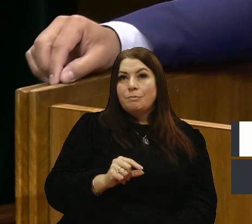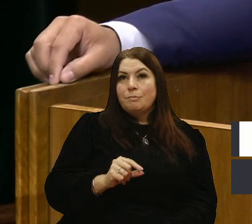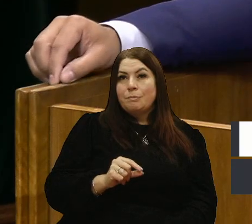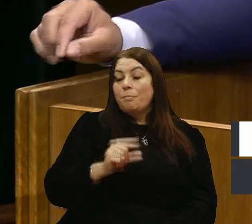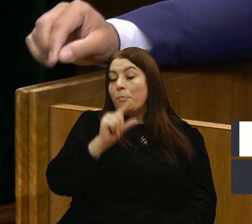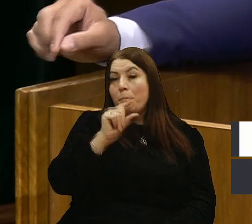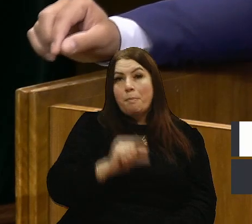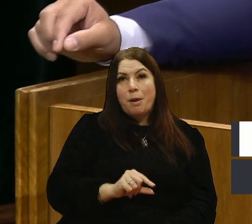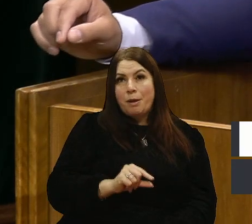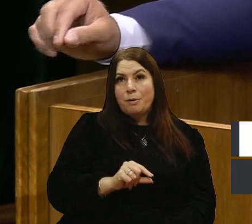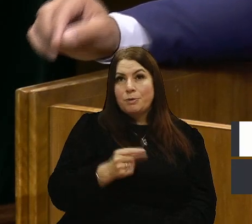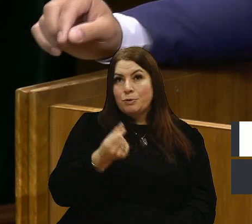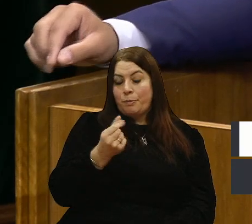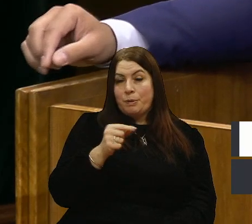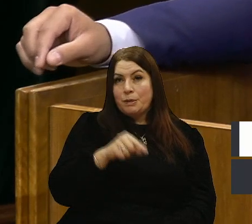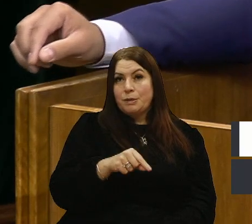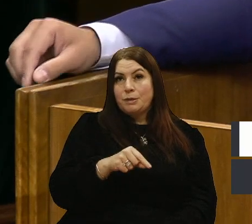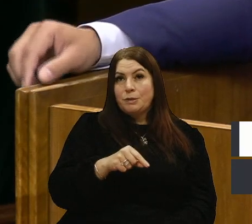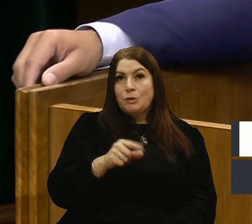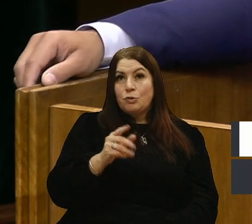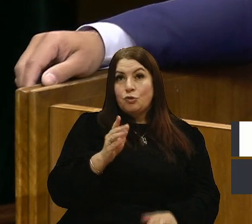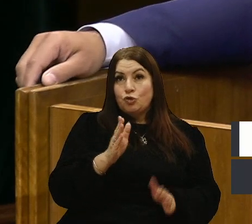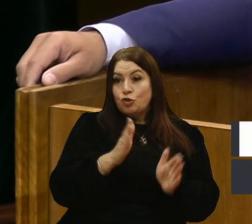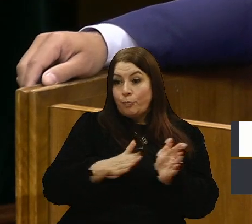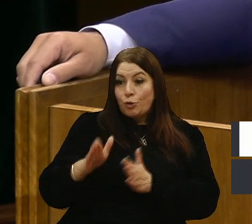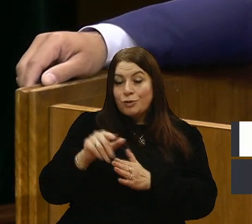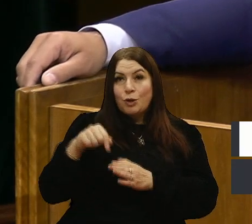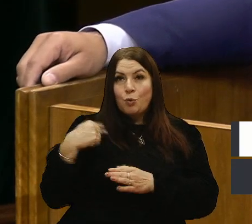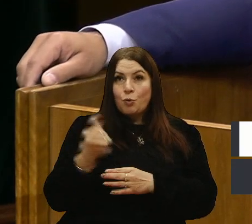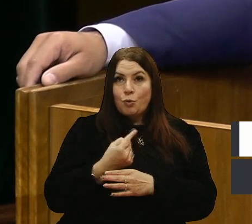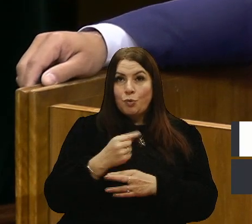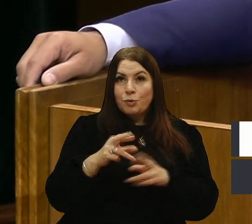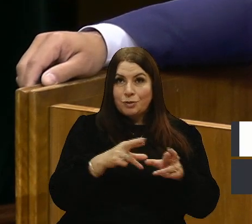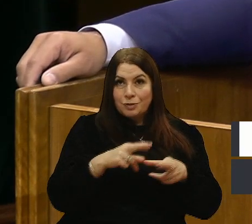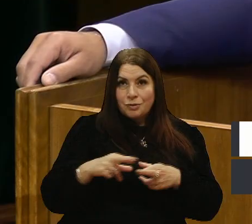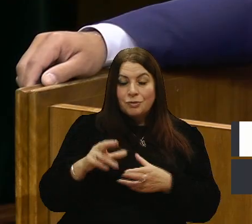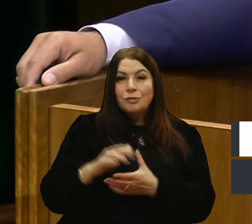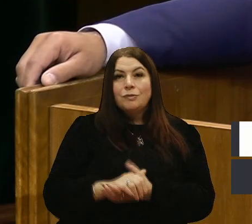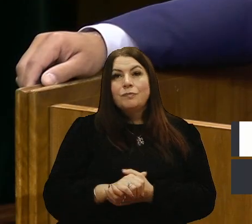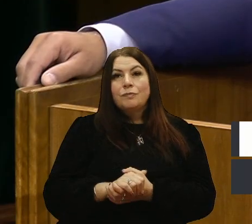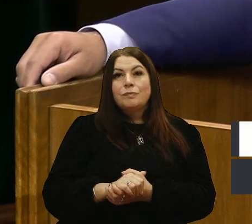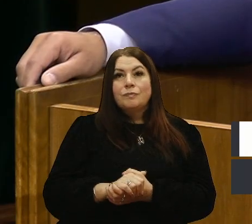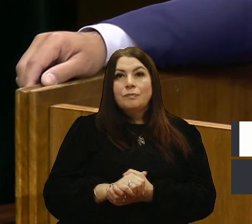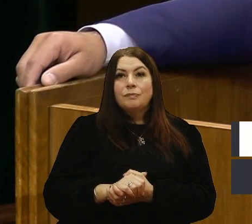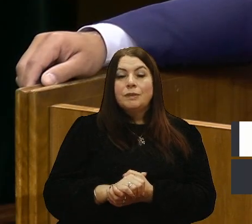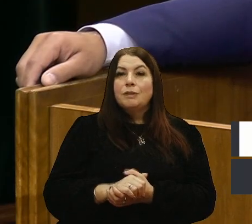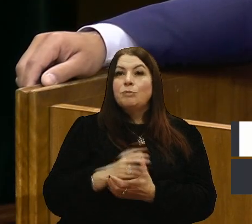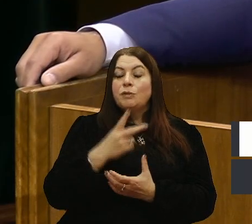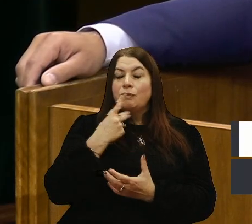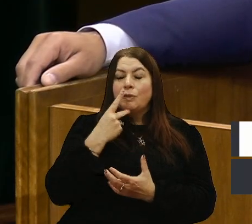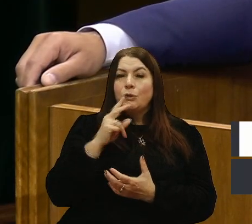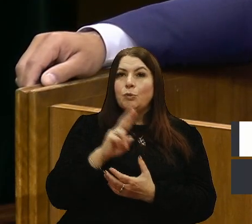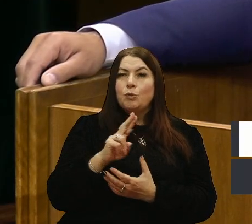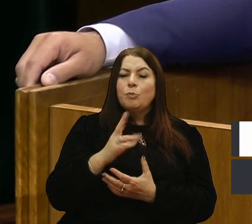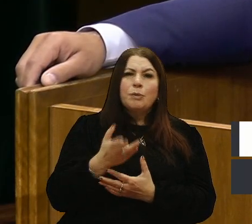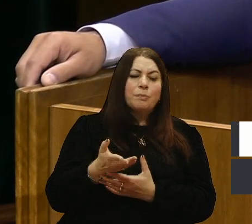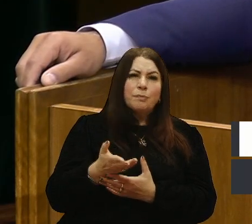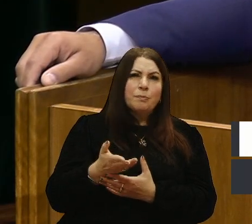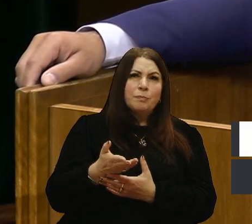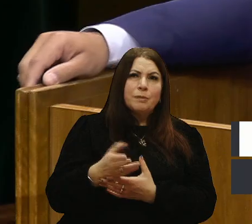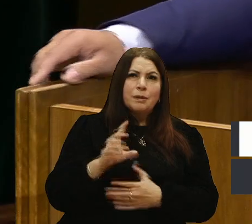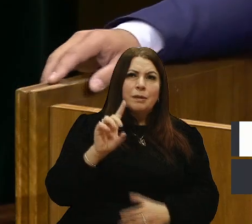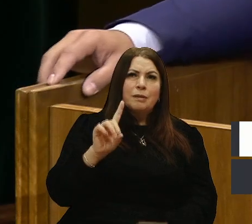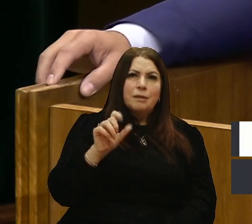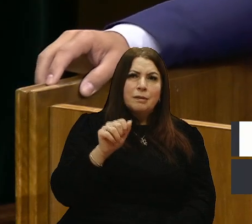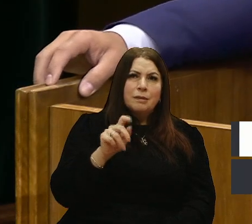muito abaixo do preço de produção nossa aqui na região. Então, como é que eles chamam o DUP,